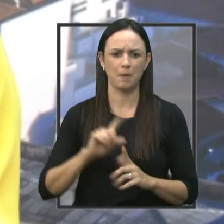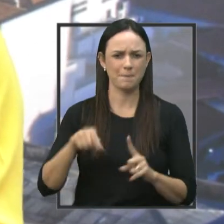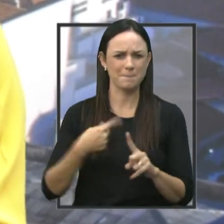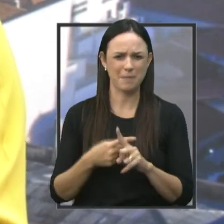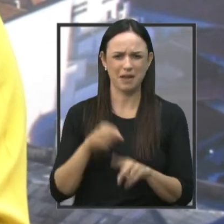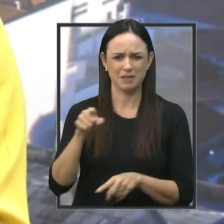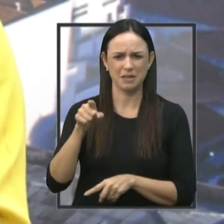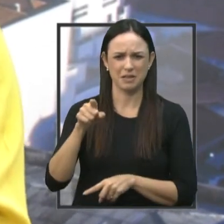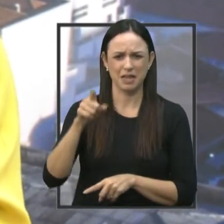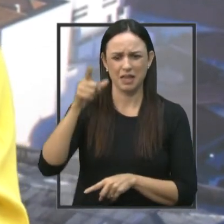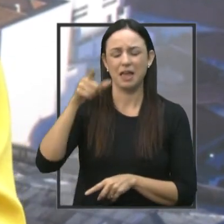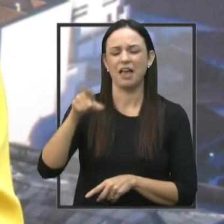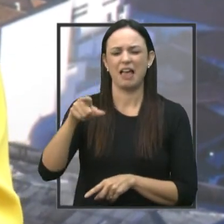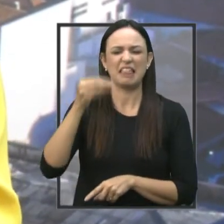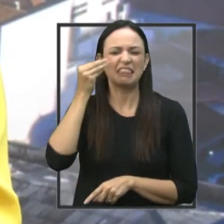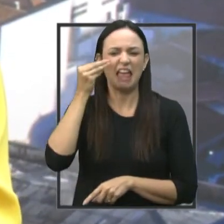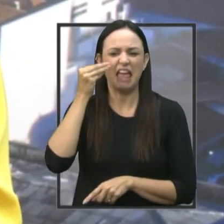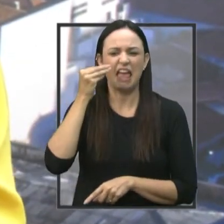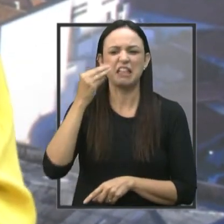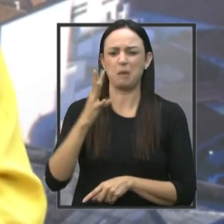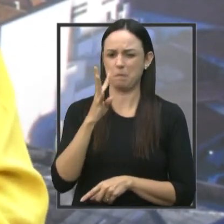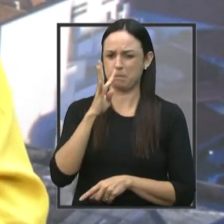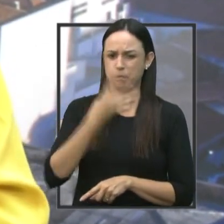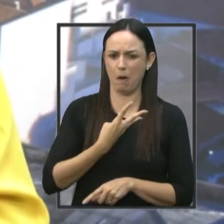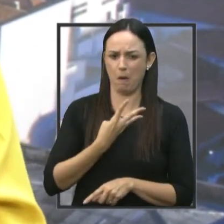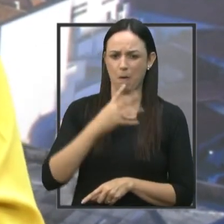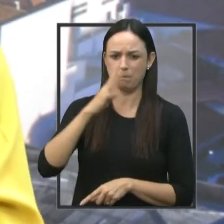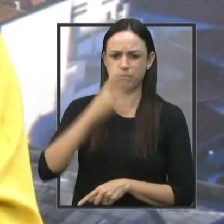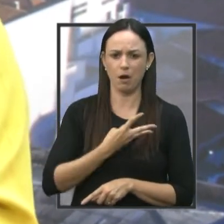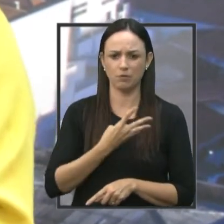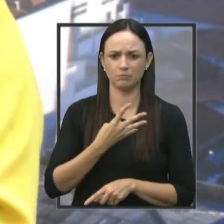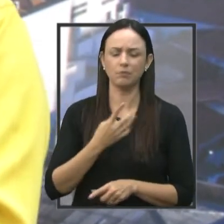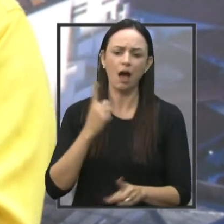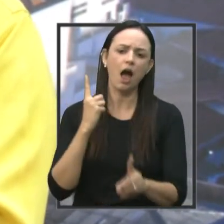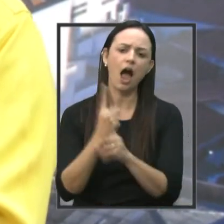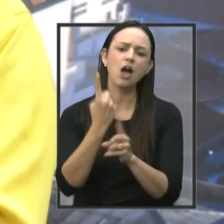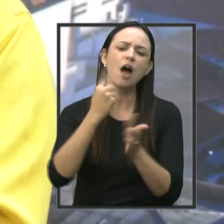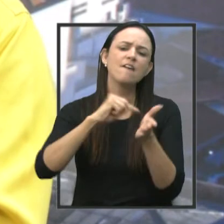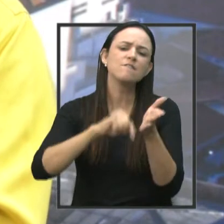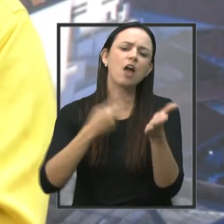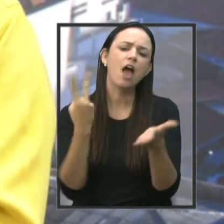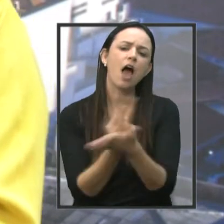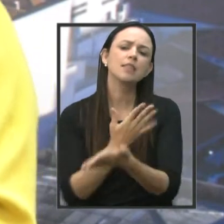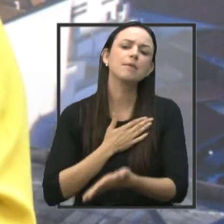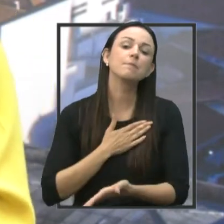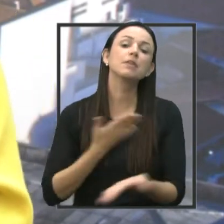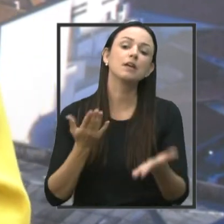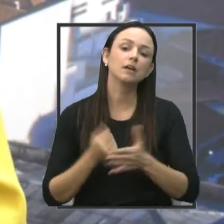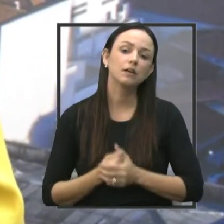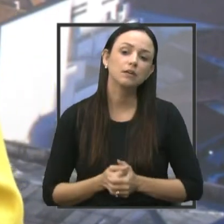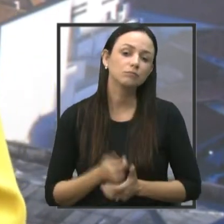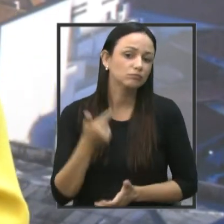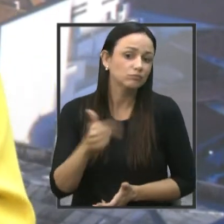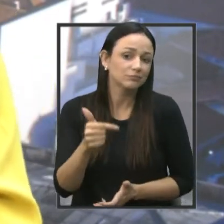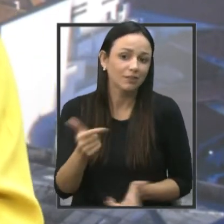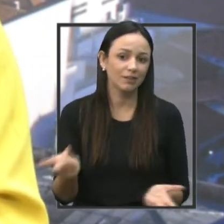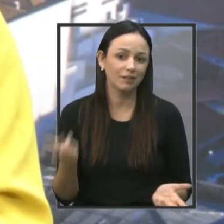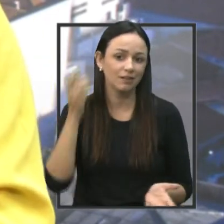pessoas tentam me acusar, ache uma vírgula da minha pessoa. Aí na sessão